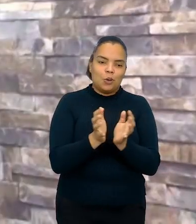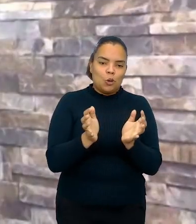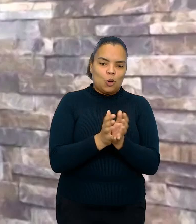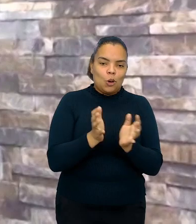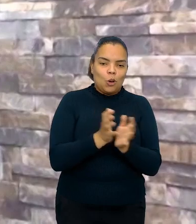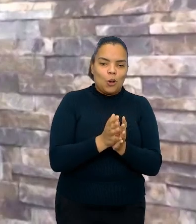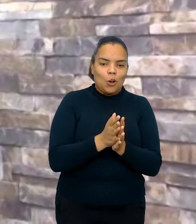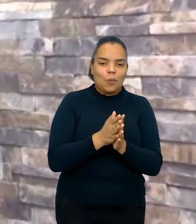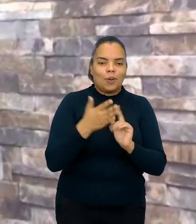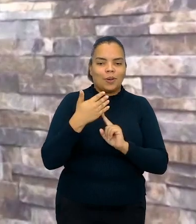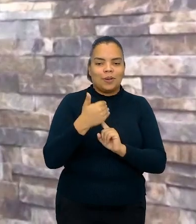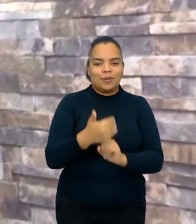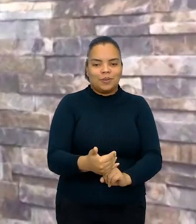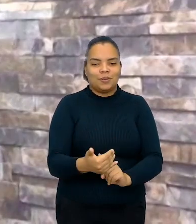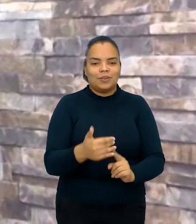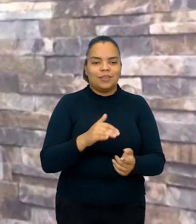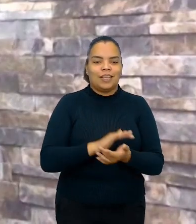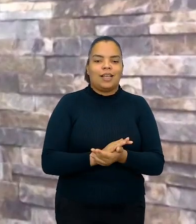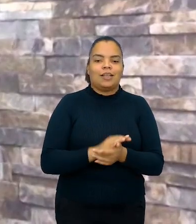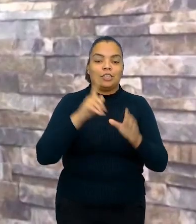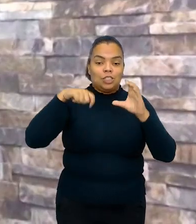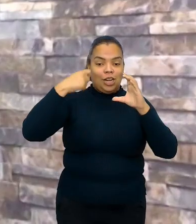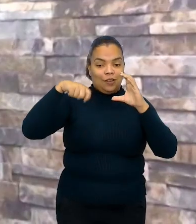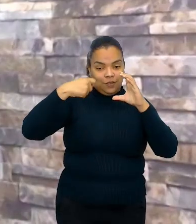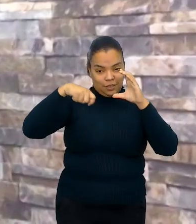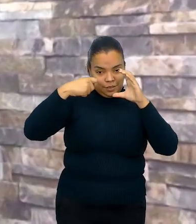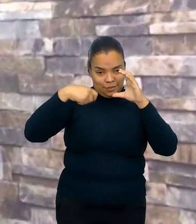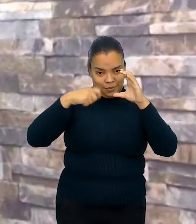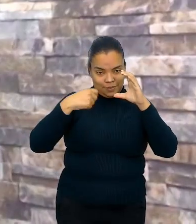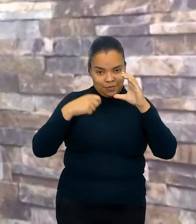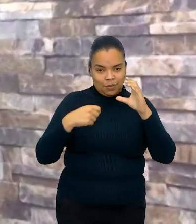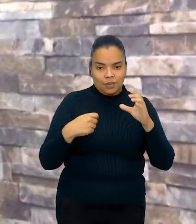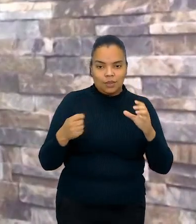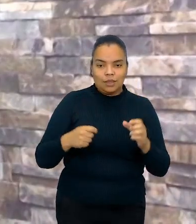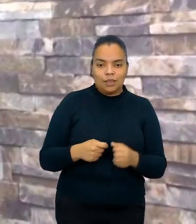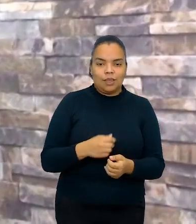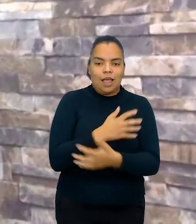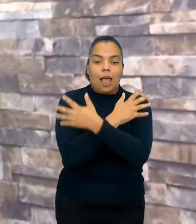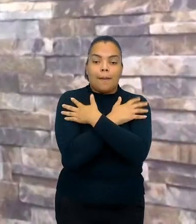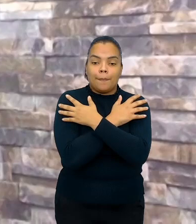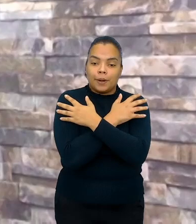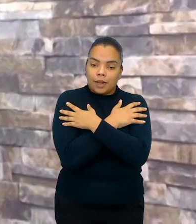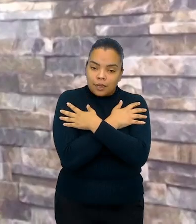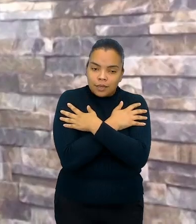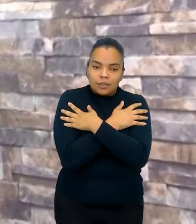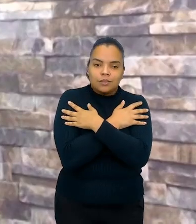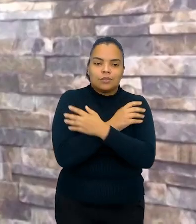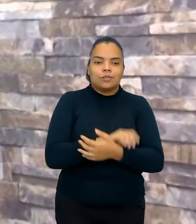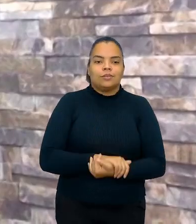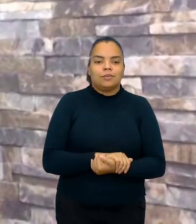também fazendo a nossa gravação. E um grande abraço para todos vocês. Nos vemos